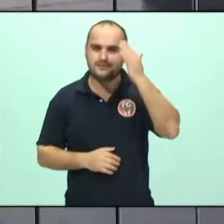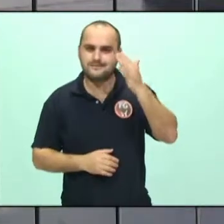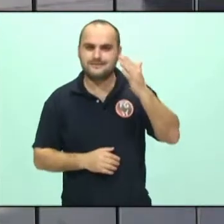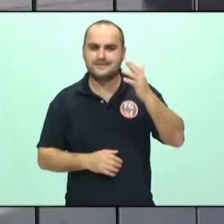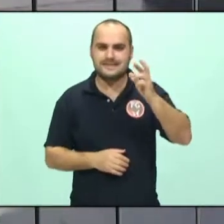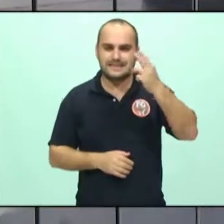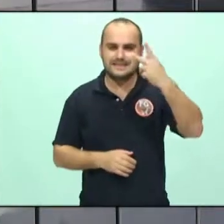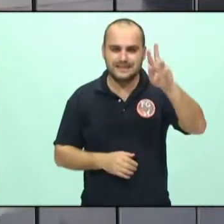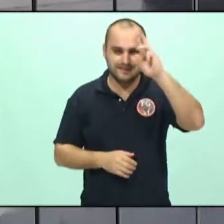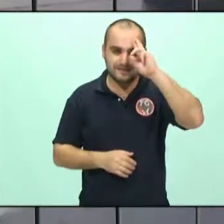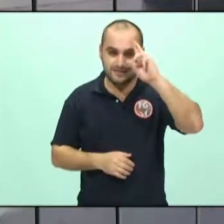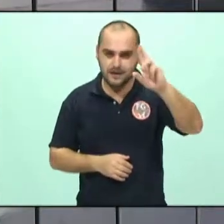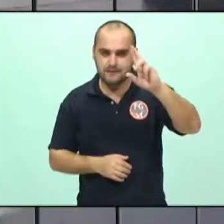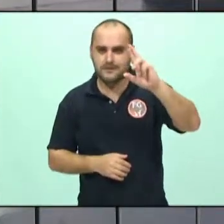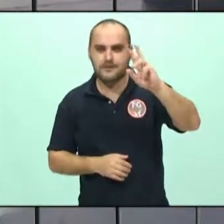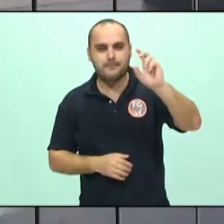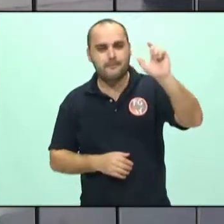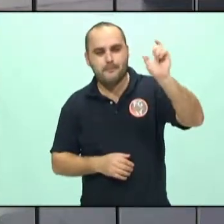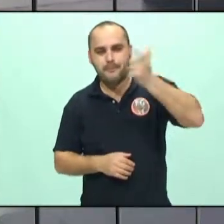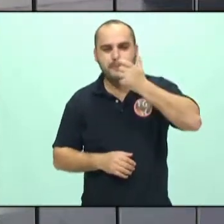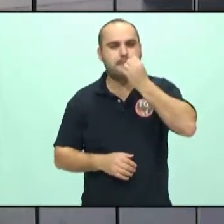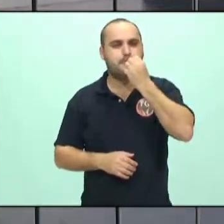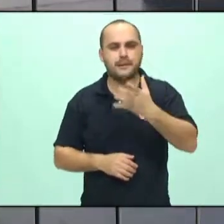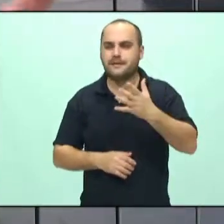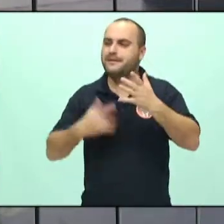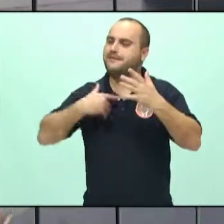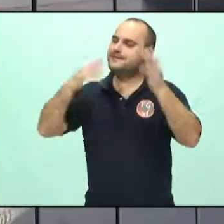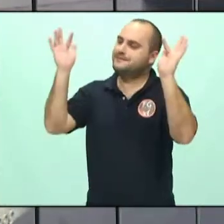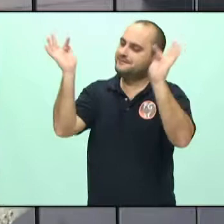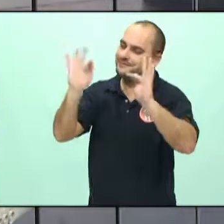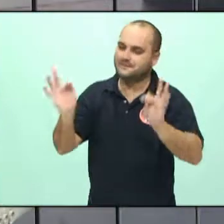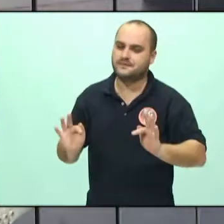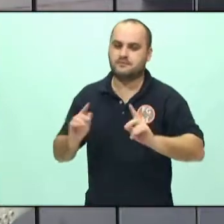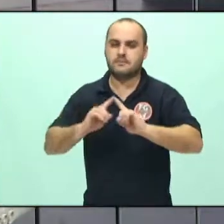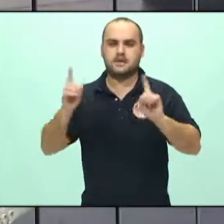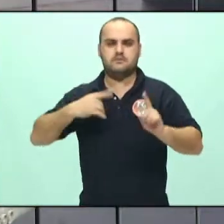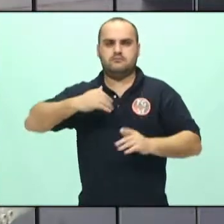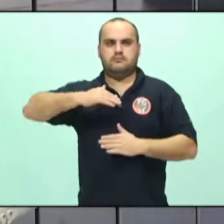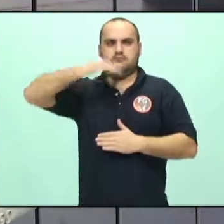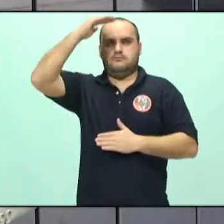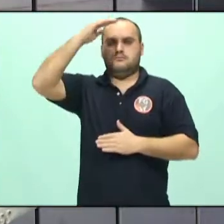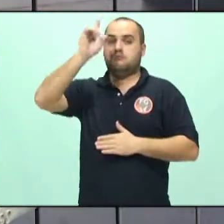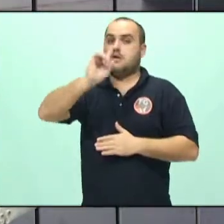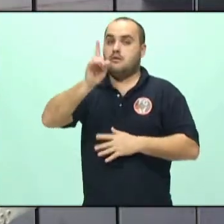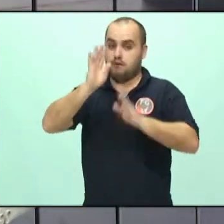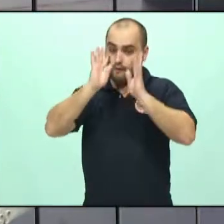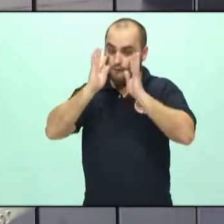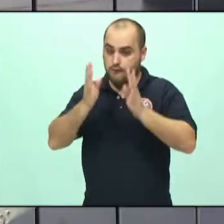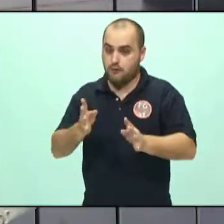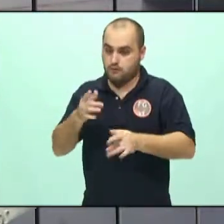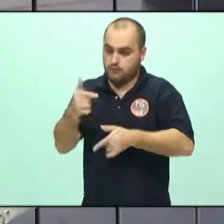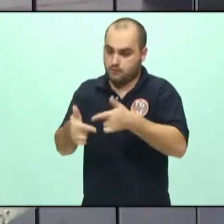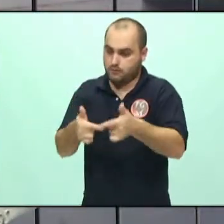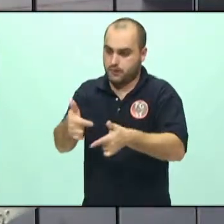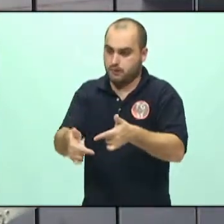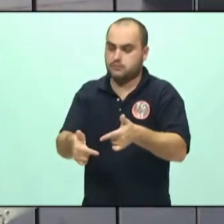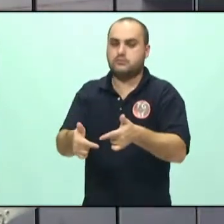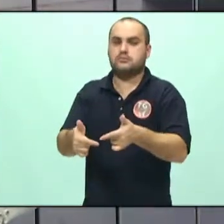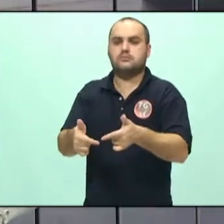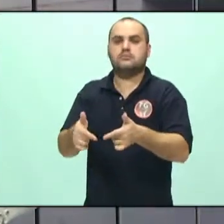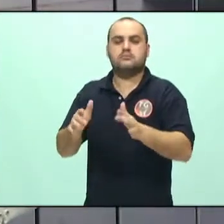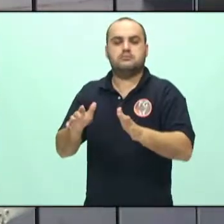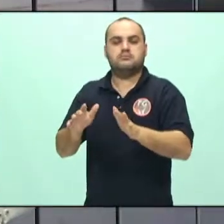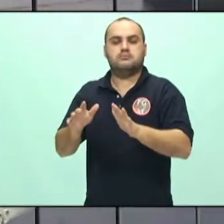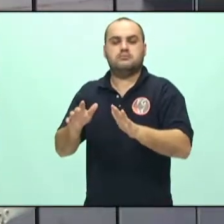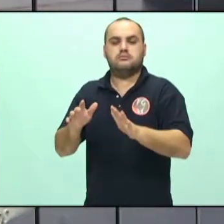quando o povo me elogia, é óbvio que eu fico feliz também. Mas não me sobe a cabeça, nós vamos continuar focado no mandato, trabalhando. E depois,